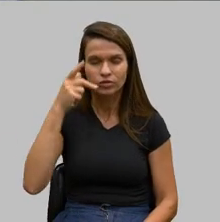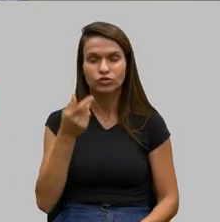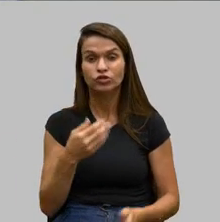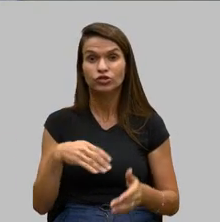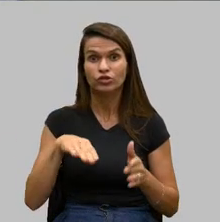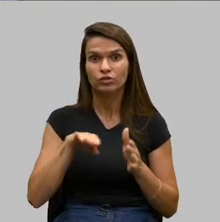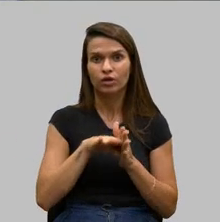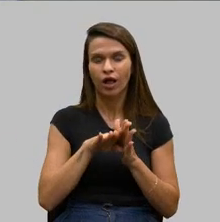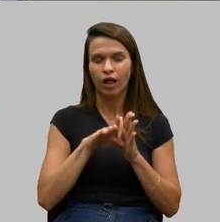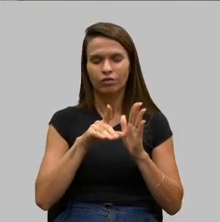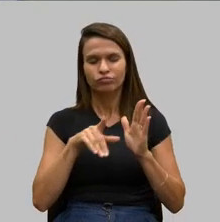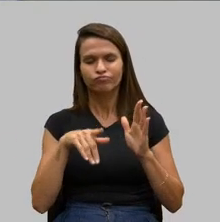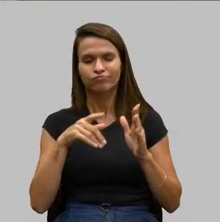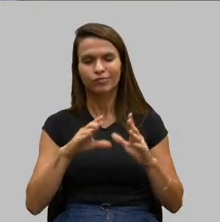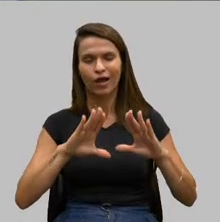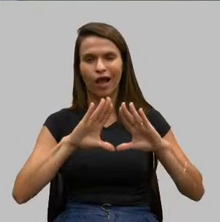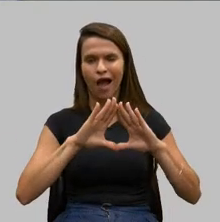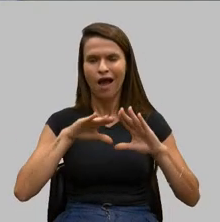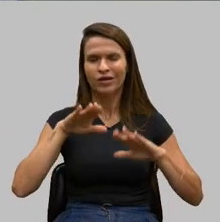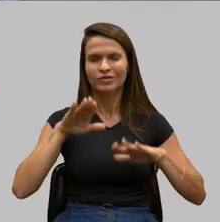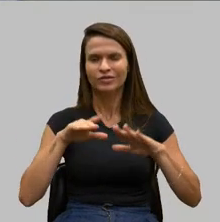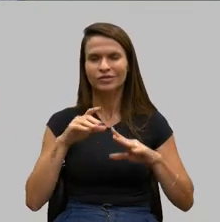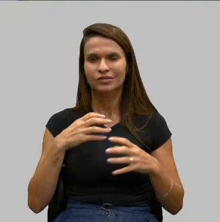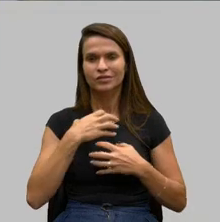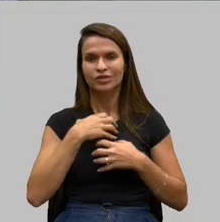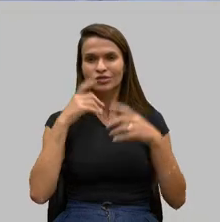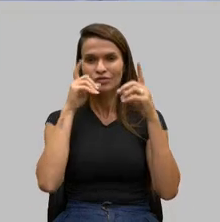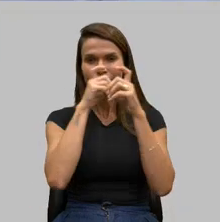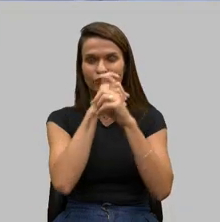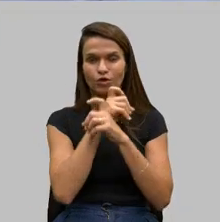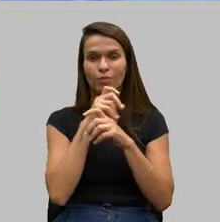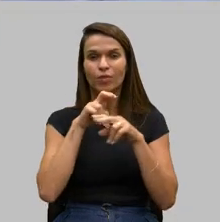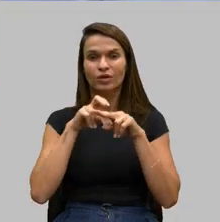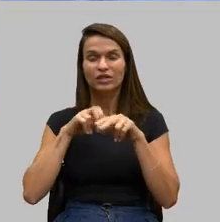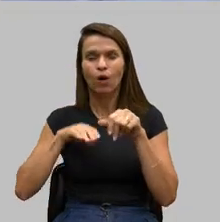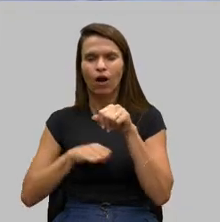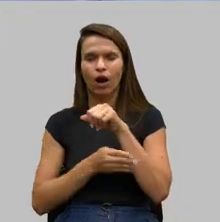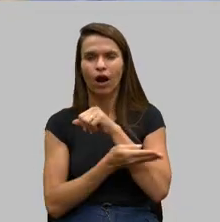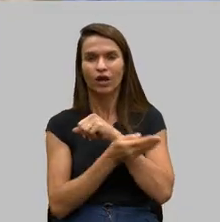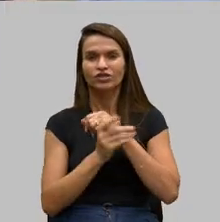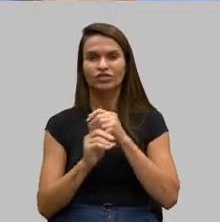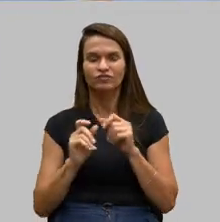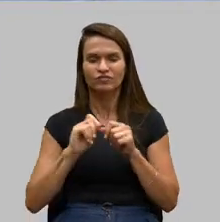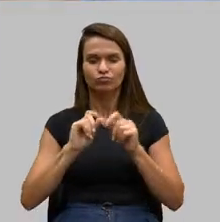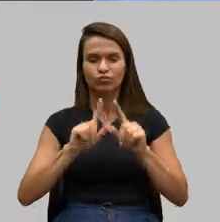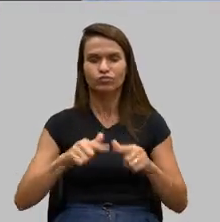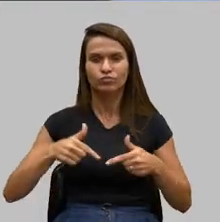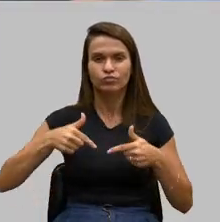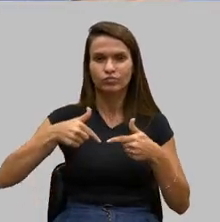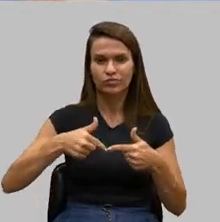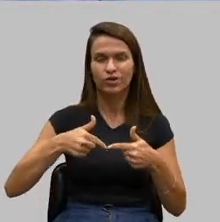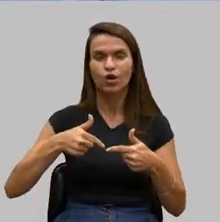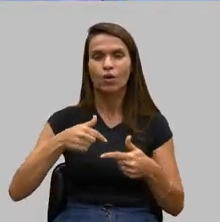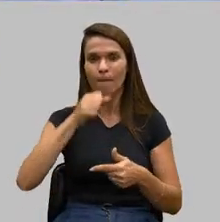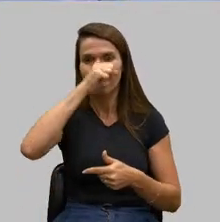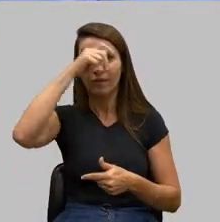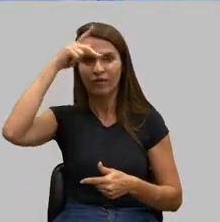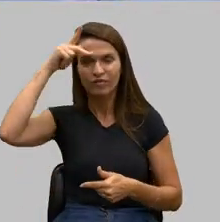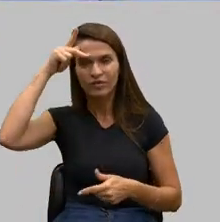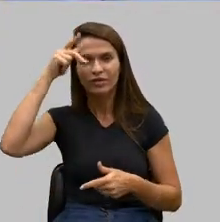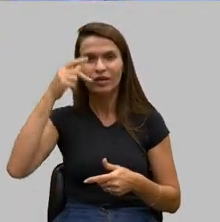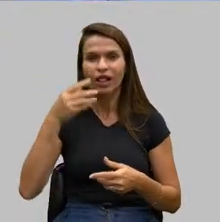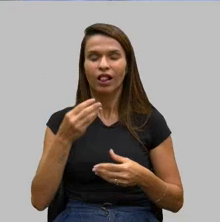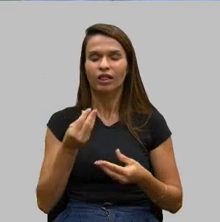vezes tem essa dificuldade por eh a gente tem o hábito de já executar né então o prefeito já concebe já põe o negócio para